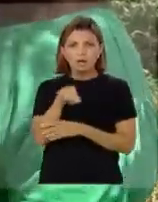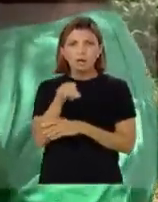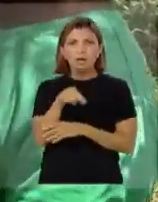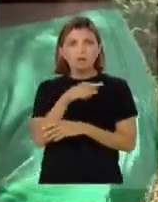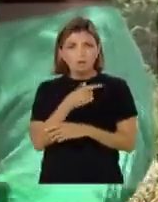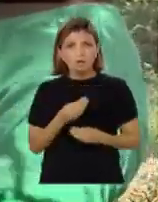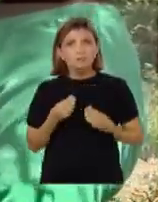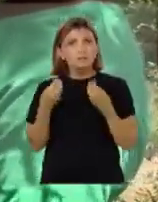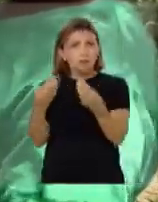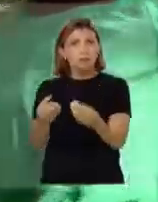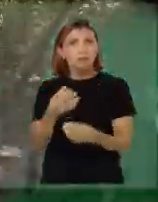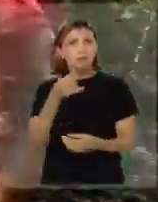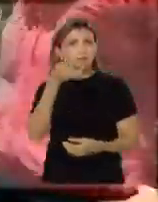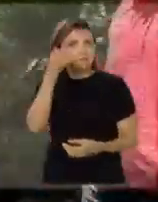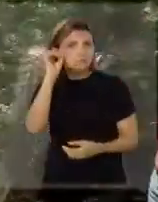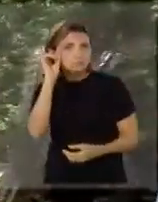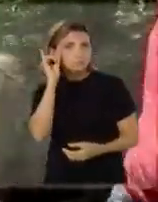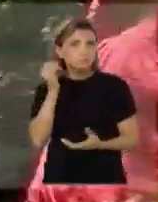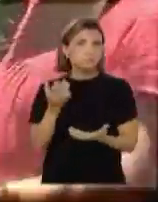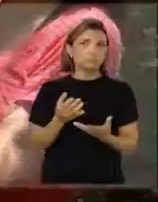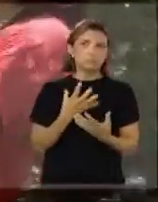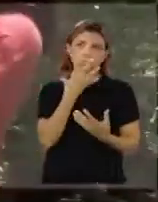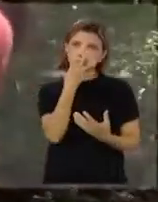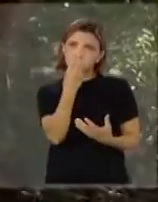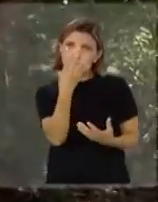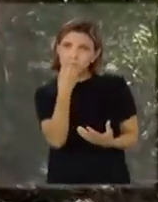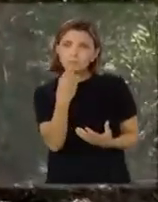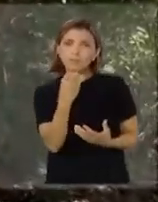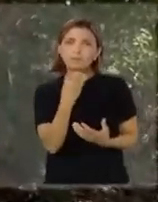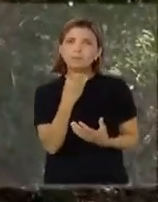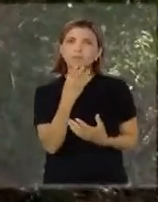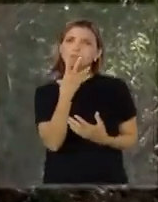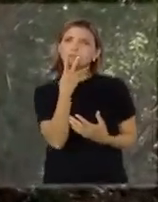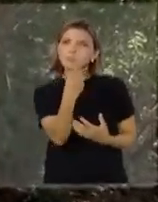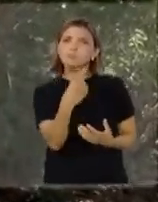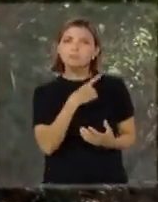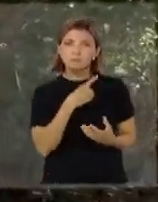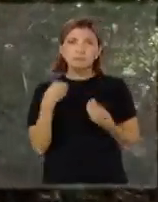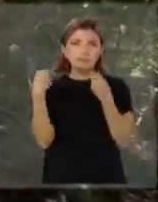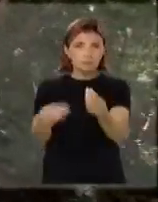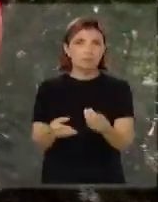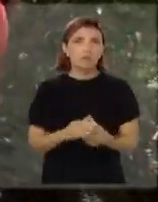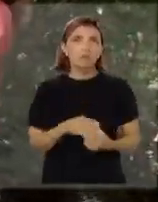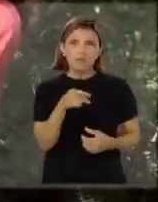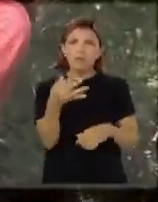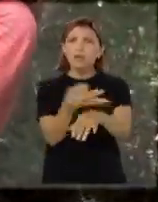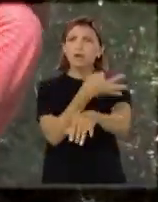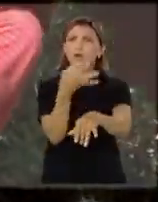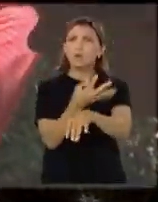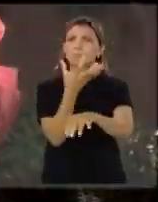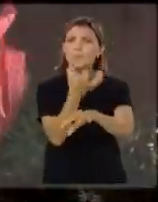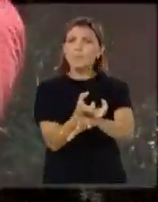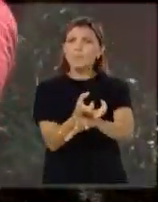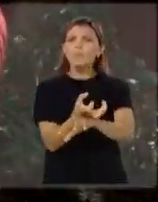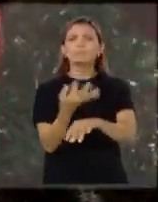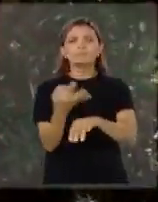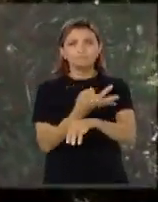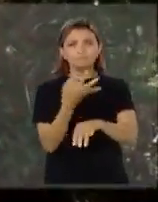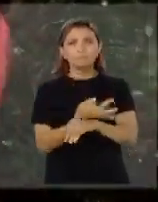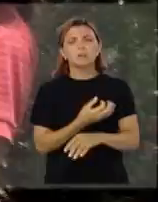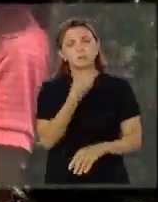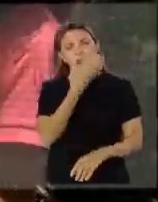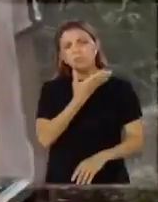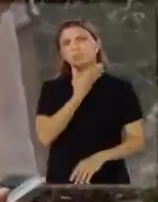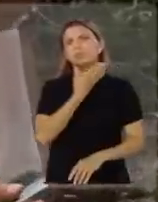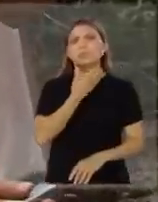para gados e cabritos. É, sabe o que eu ouvi dizer que o mandacaru, que não é esse cacto aqui, veja bem. Chique. Ele é uma das plantas que mais aguenta o clima seco